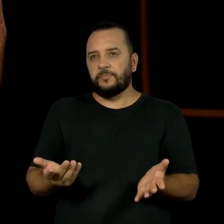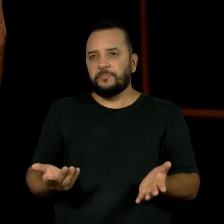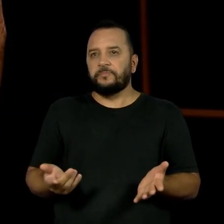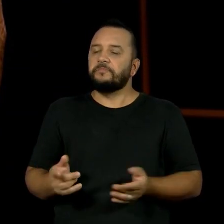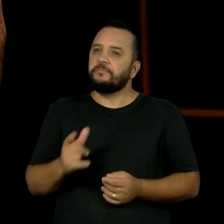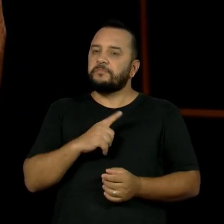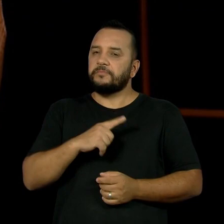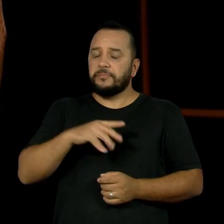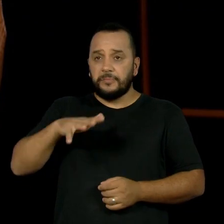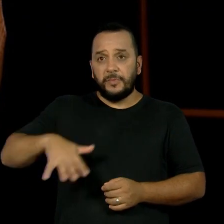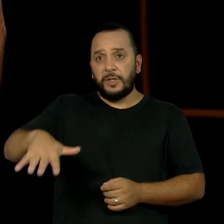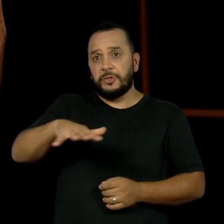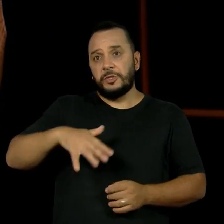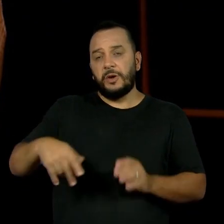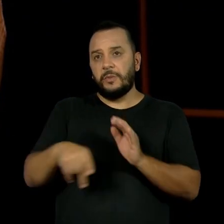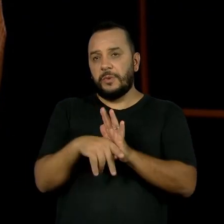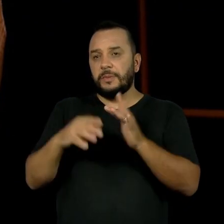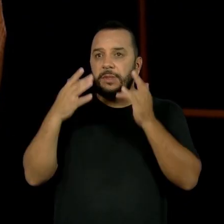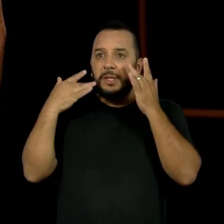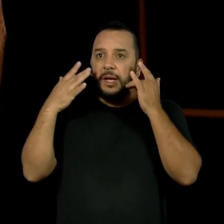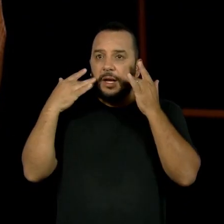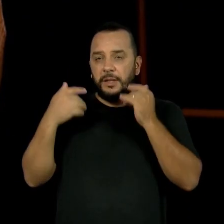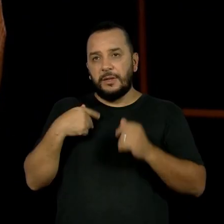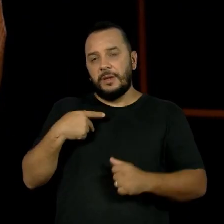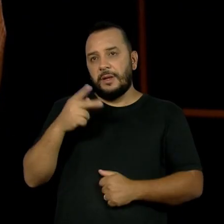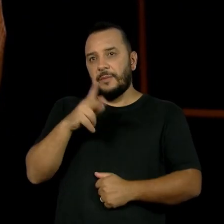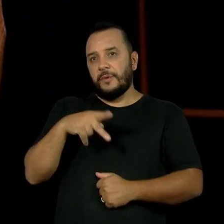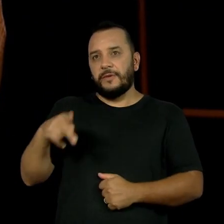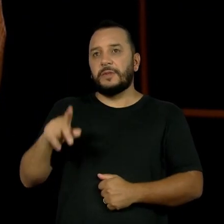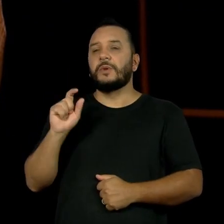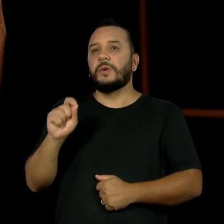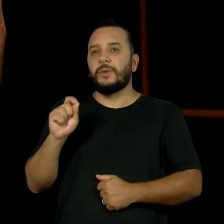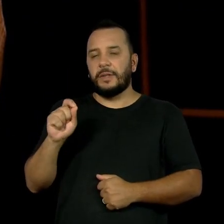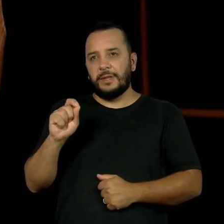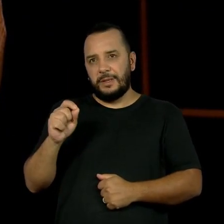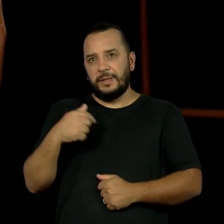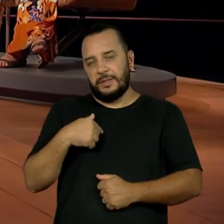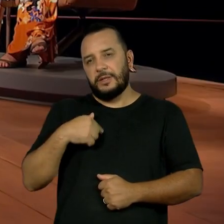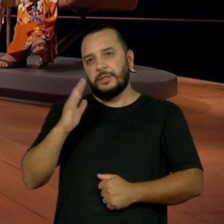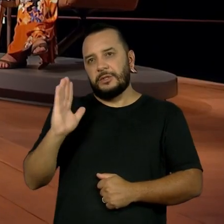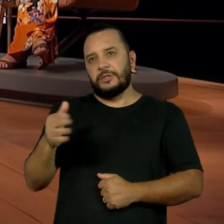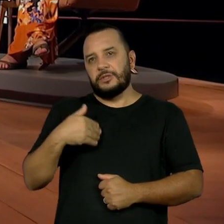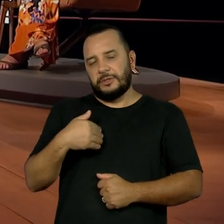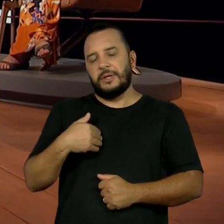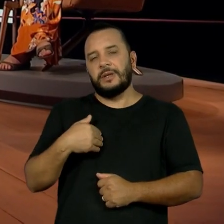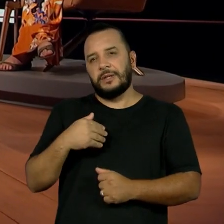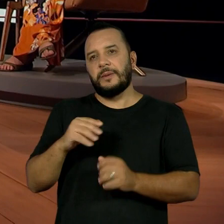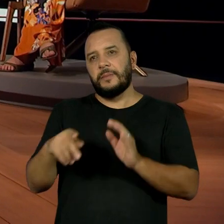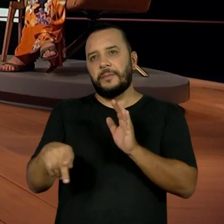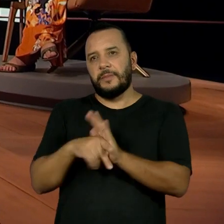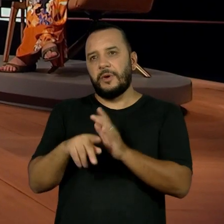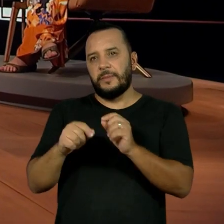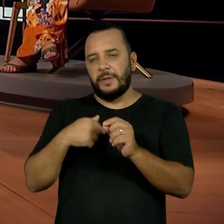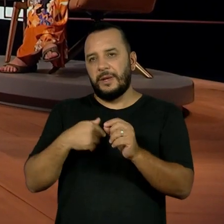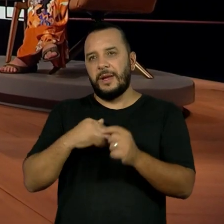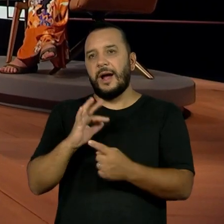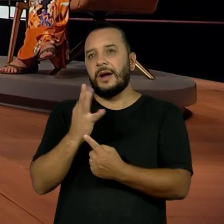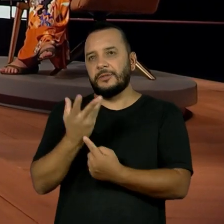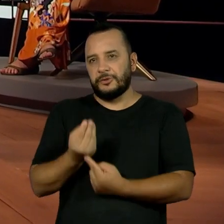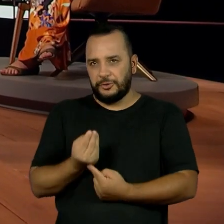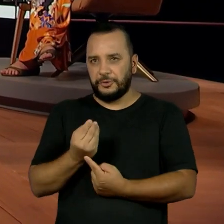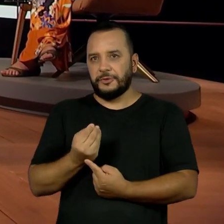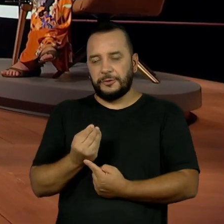da região de teatro. Aí a professora era educação artística, eu já tocava, me